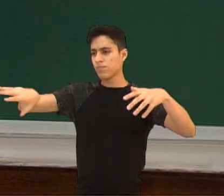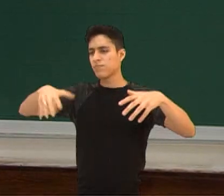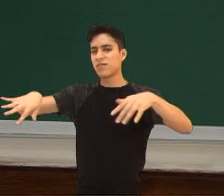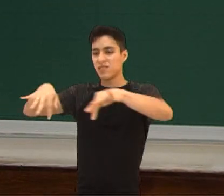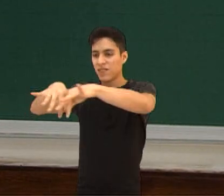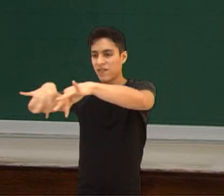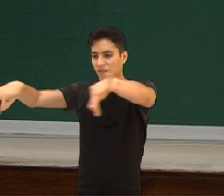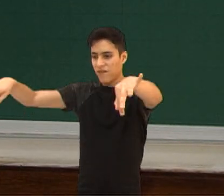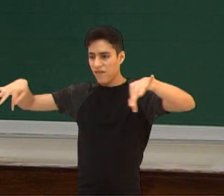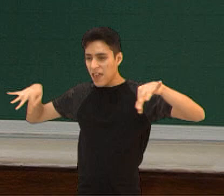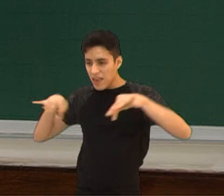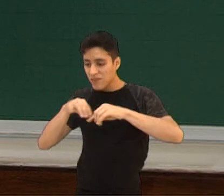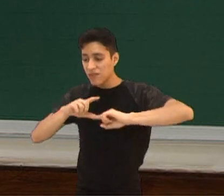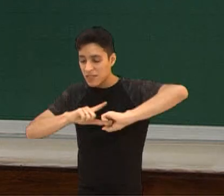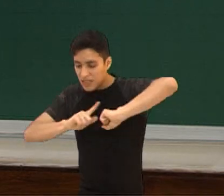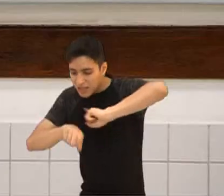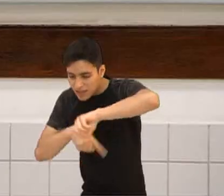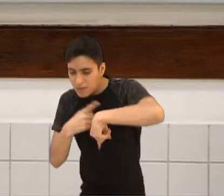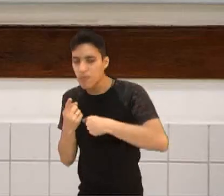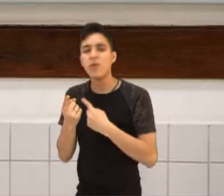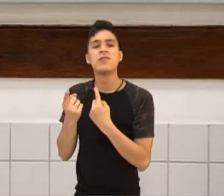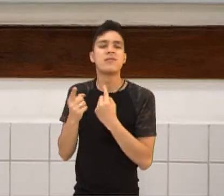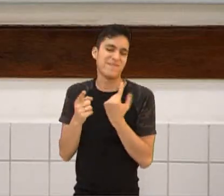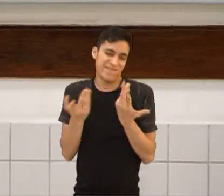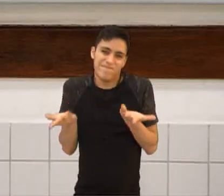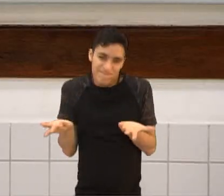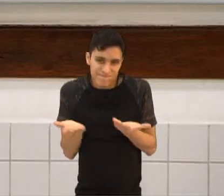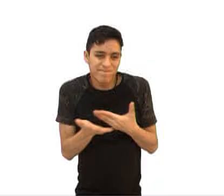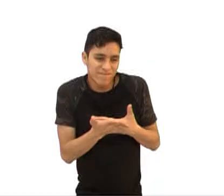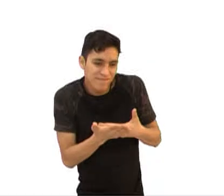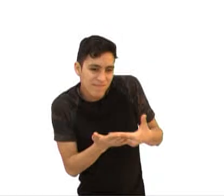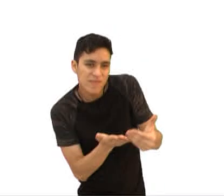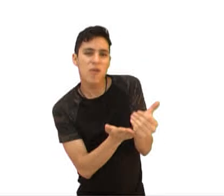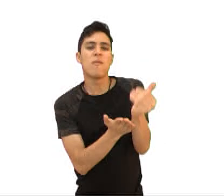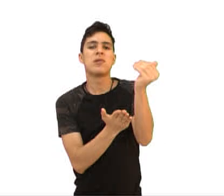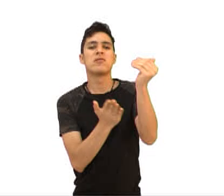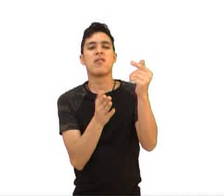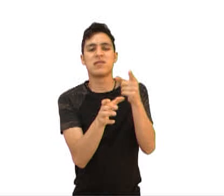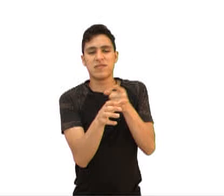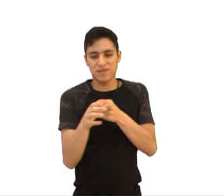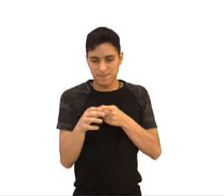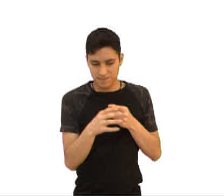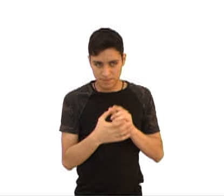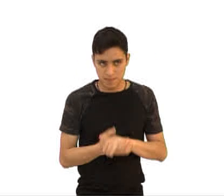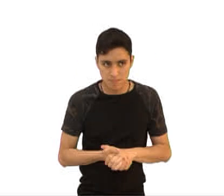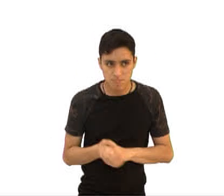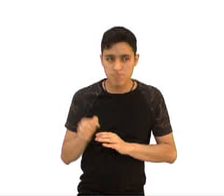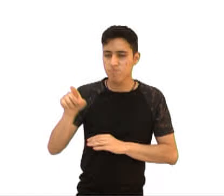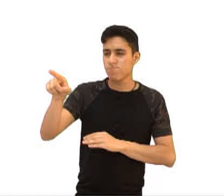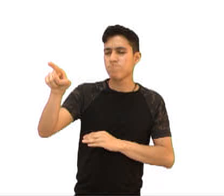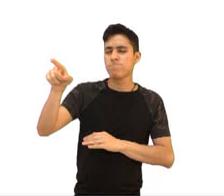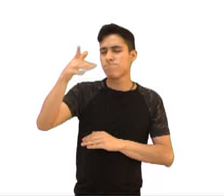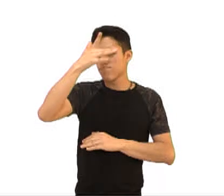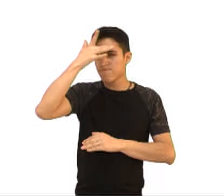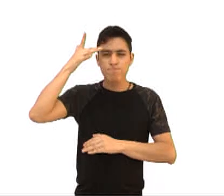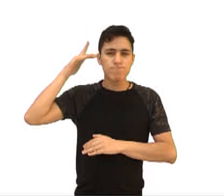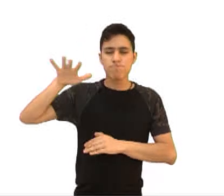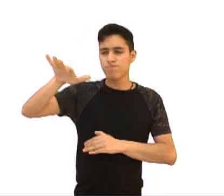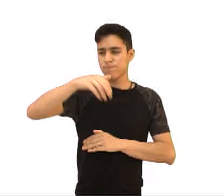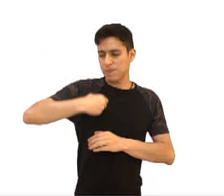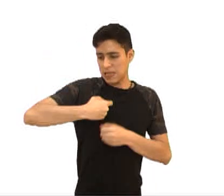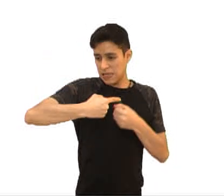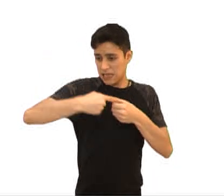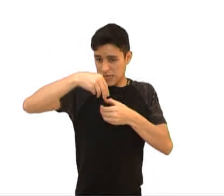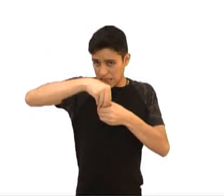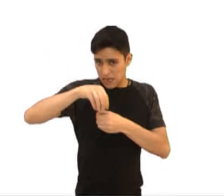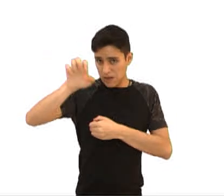veio dar origem a cidades. Taxa de urbanização da Europa gira em torno de 75% de